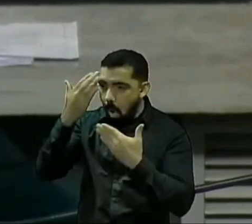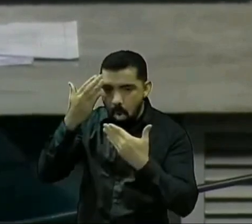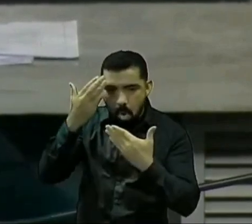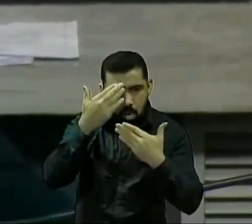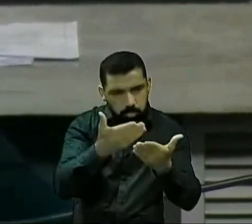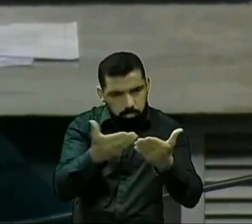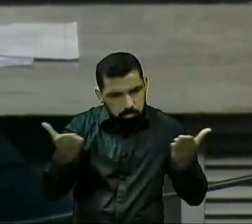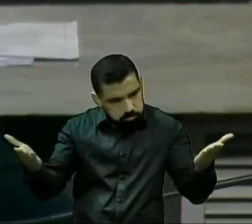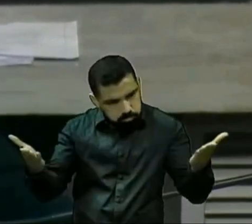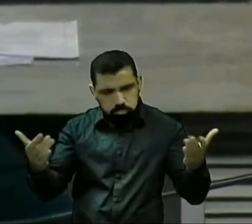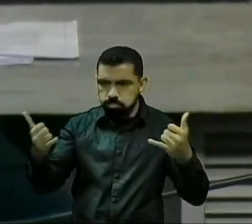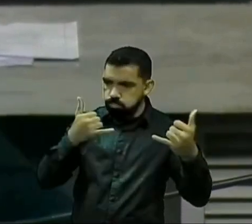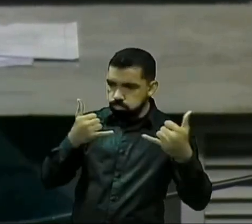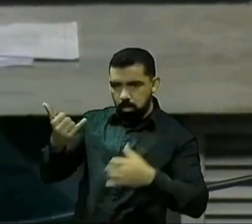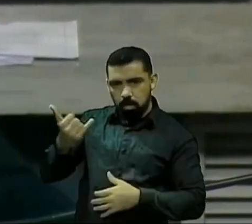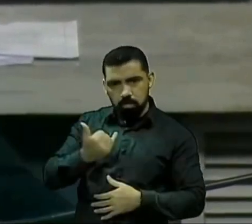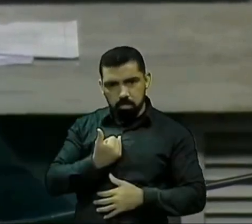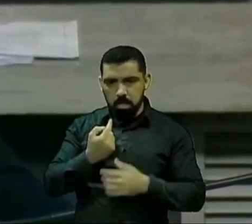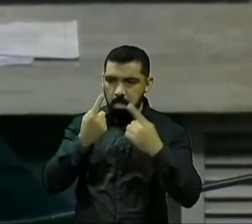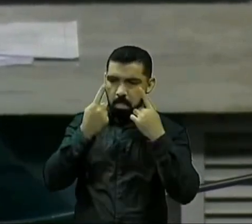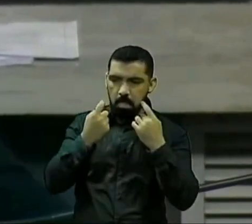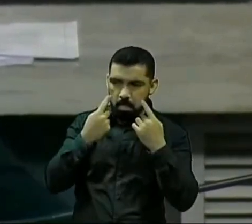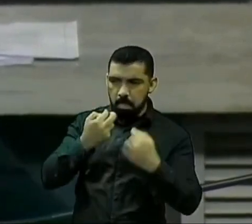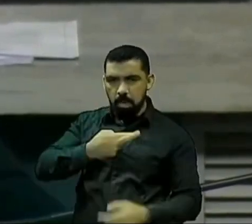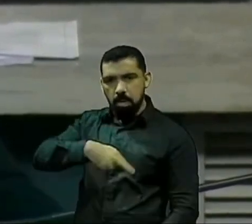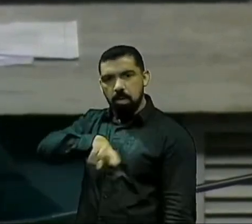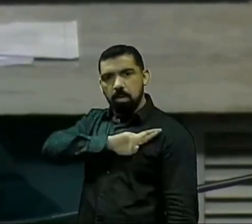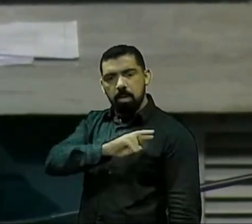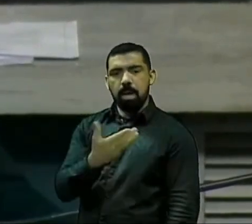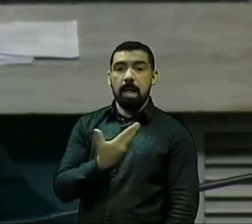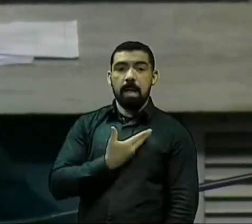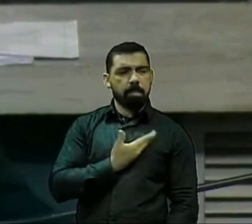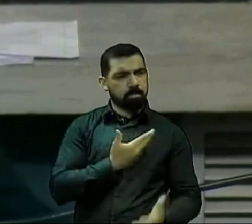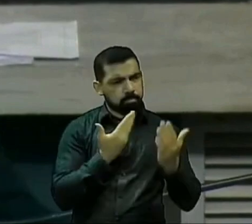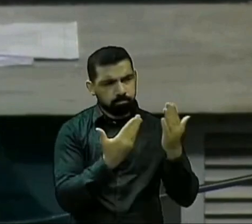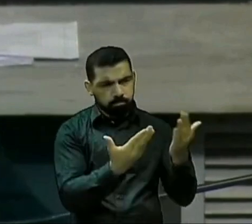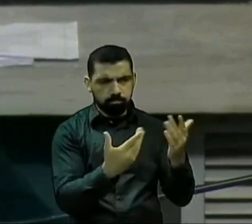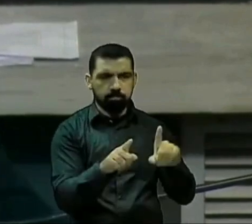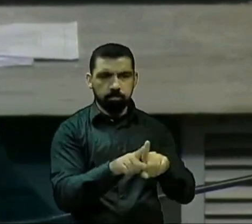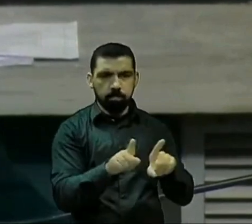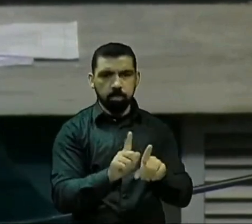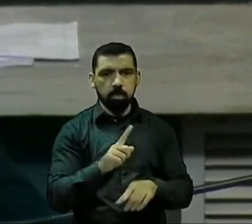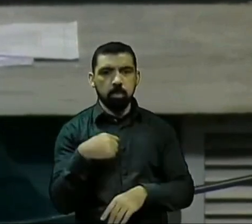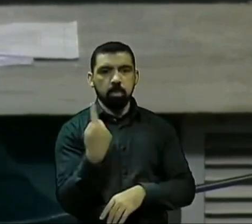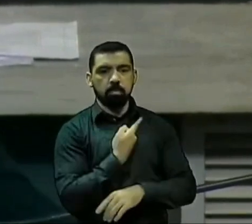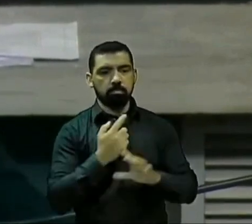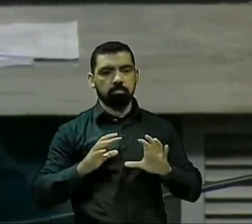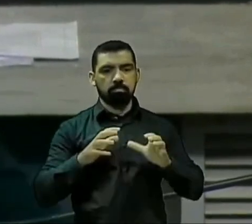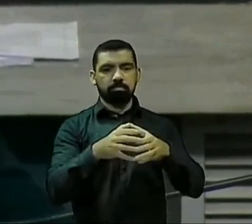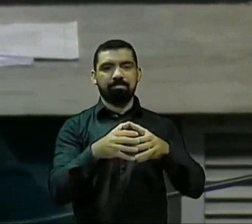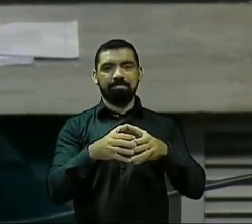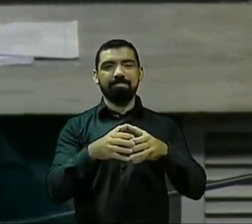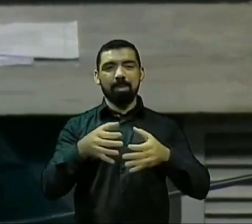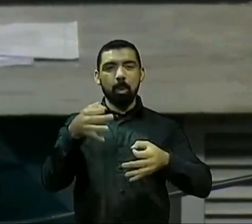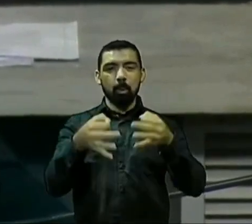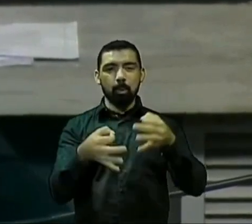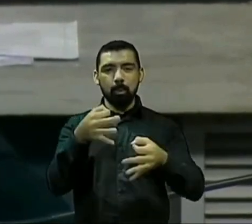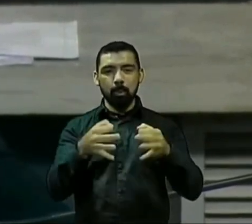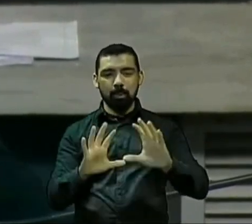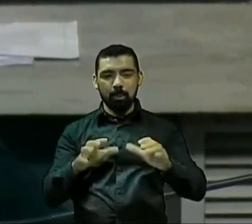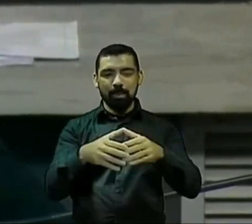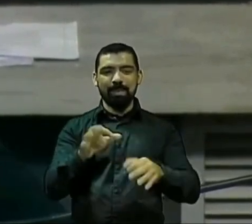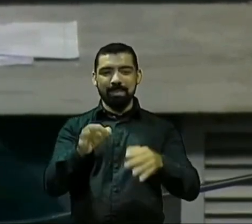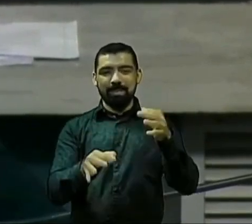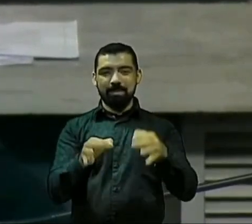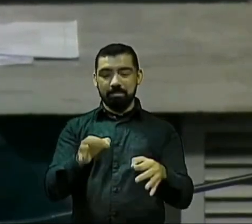dos companheiros, pelas lágrimas do Reginaldo, que é um amigo. Nós agora formamos aqui uma Liga da Justiça. Amém. E está incomodando